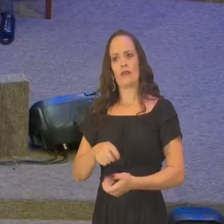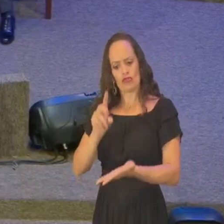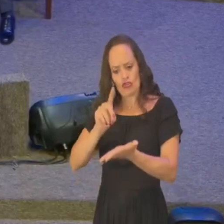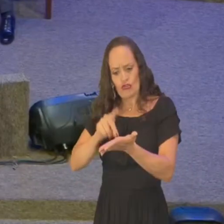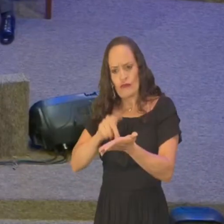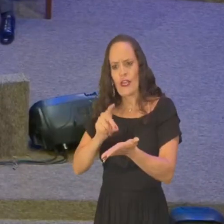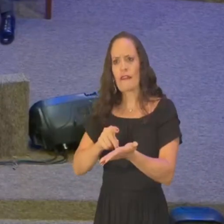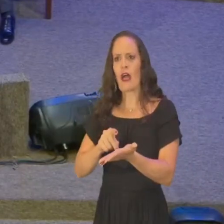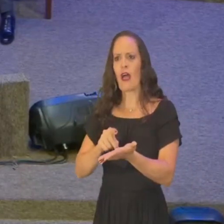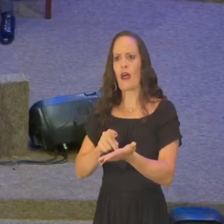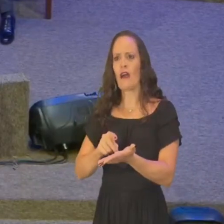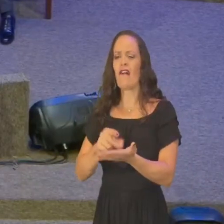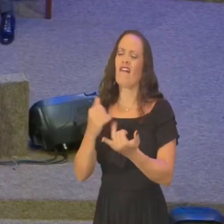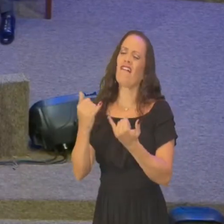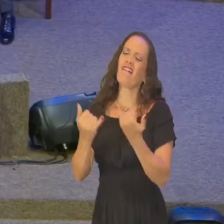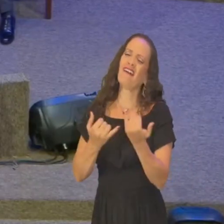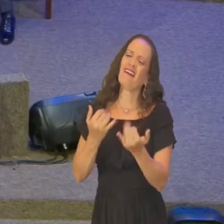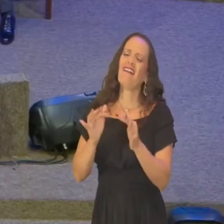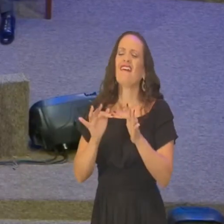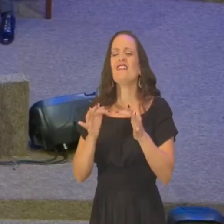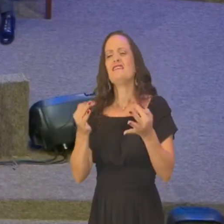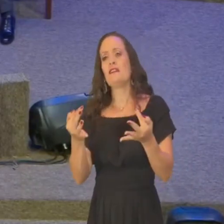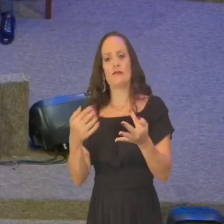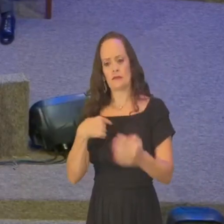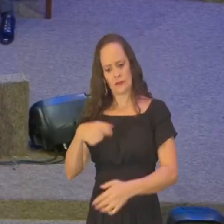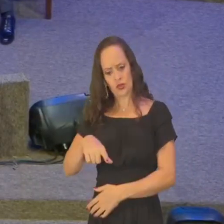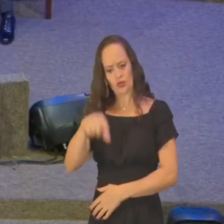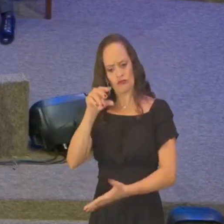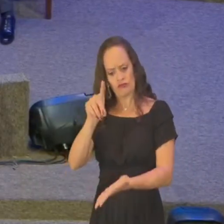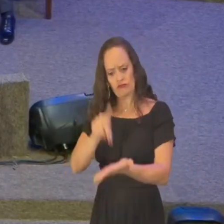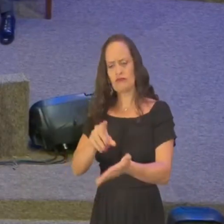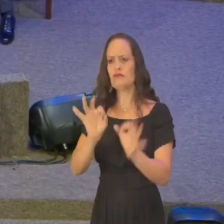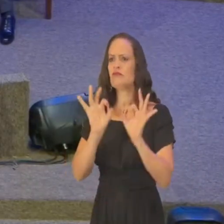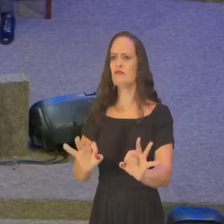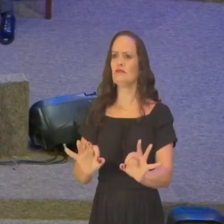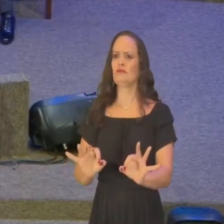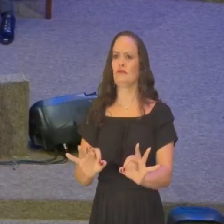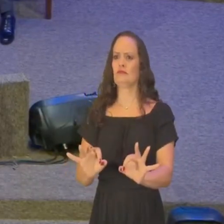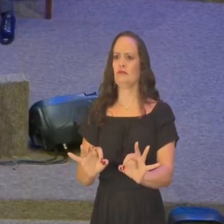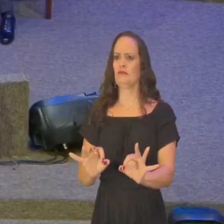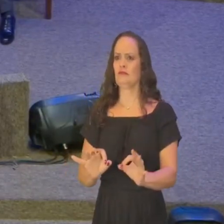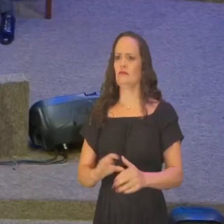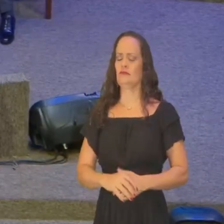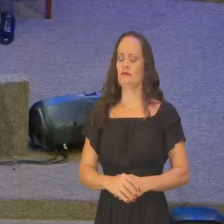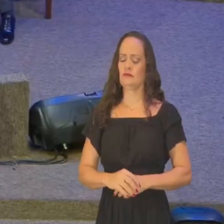verdade. São escolhas que nós fazemos na nossa vida.